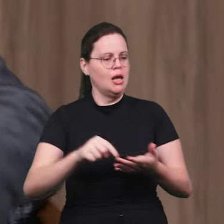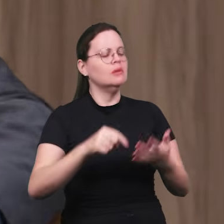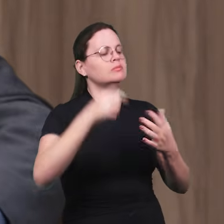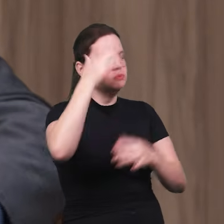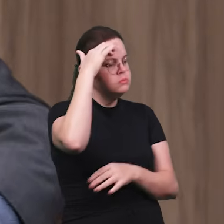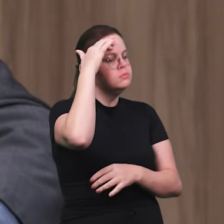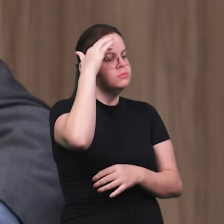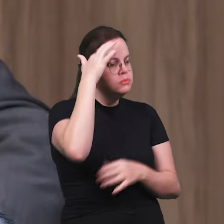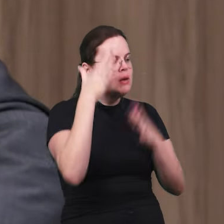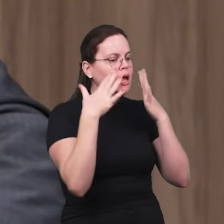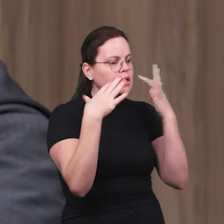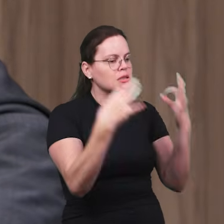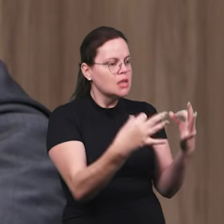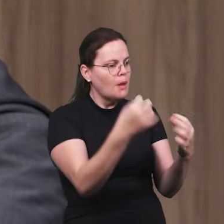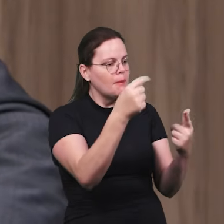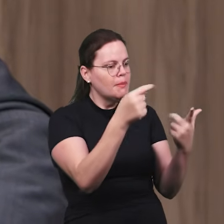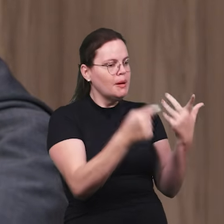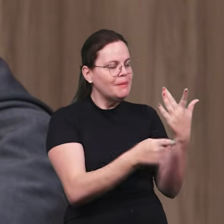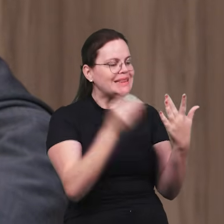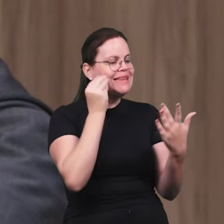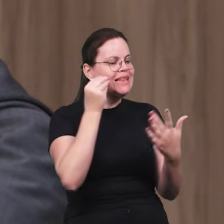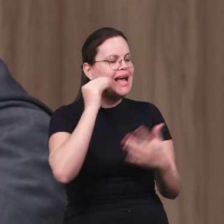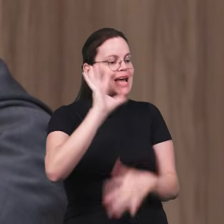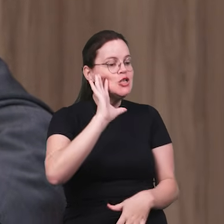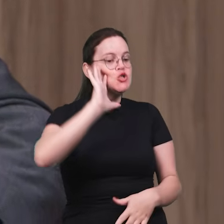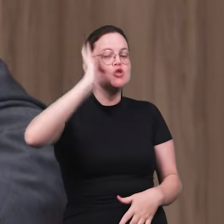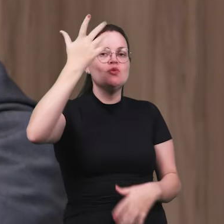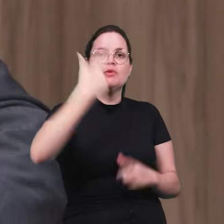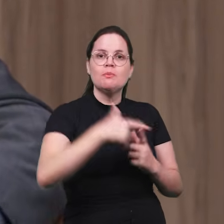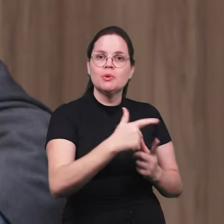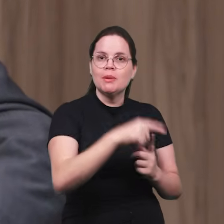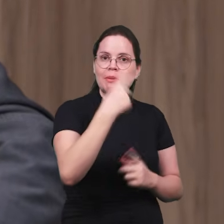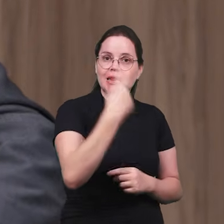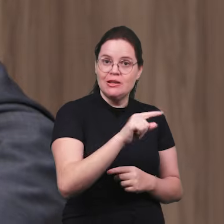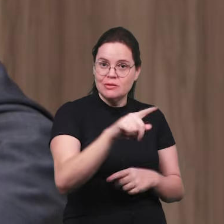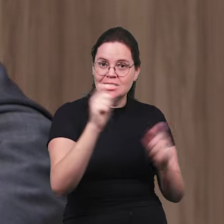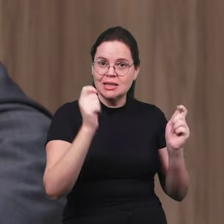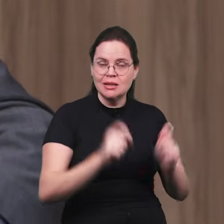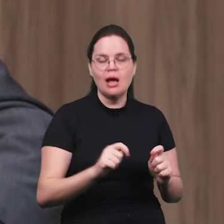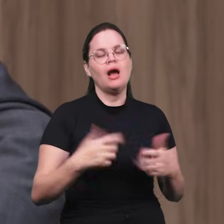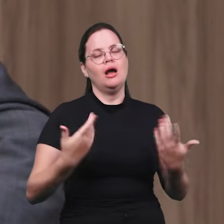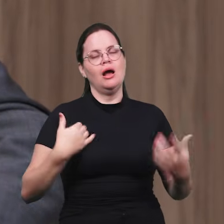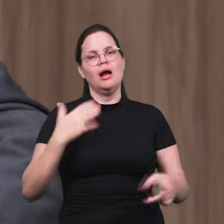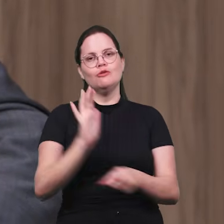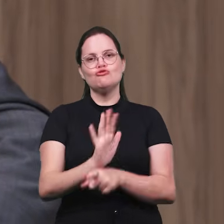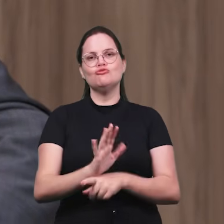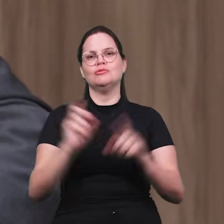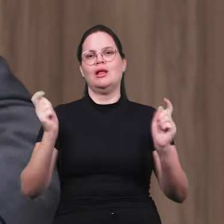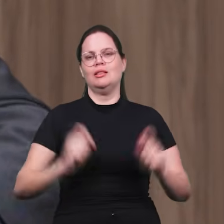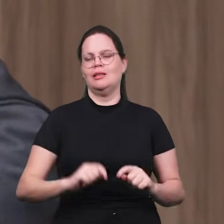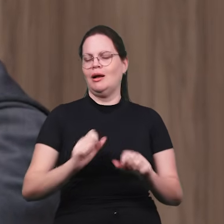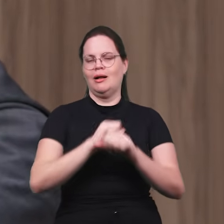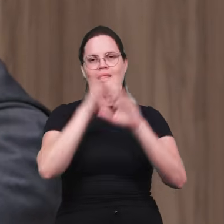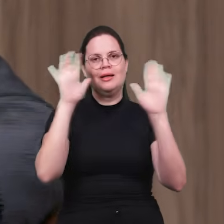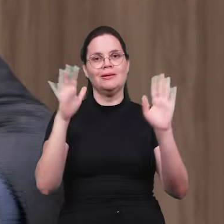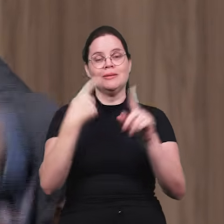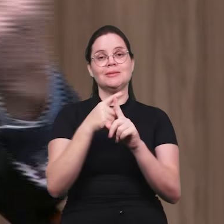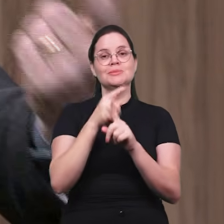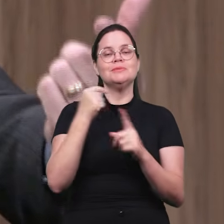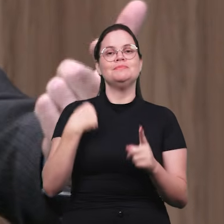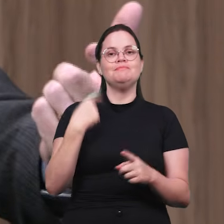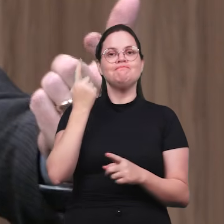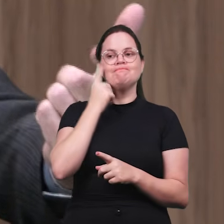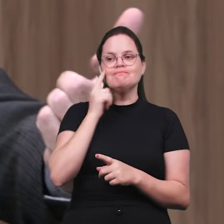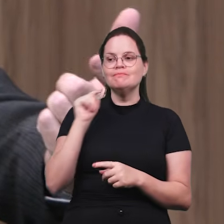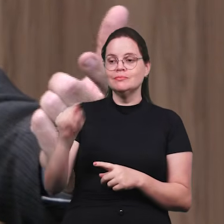para aquilo que são as necessidades dele, você consegue contribuir de uma forma muito expressiva, porque você chega literalmente